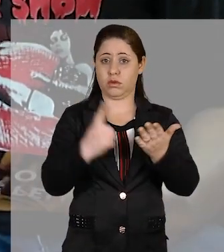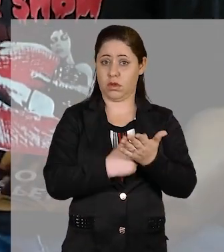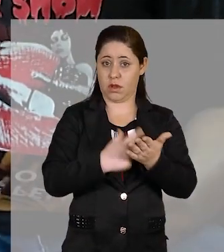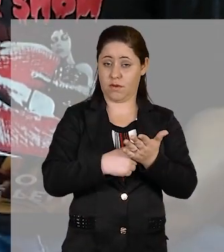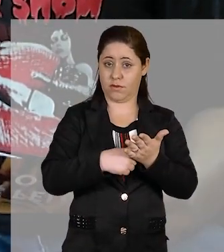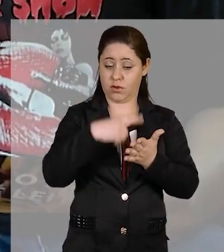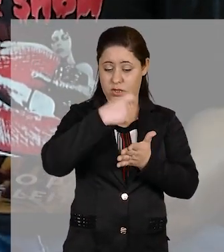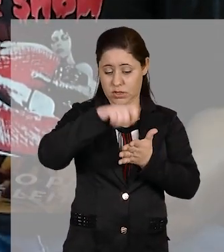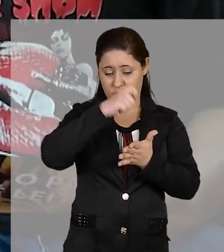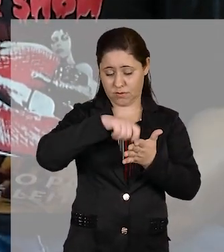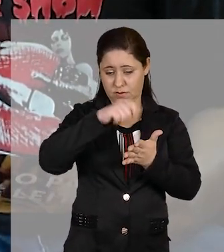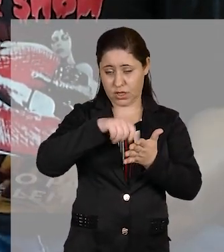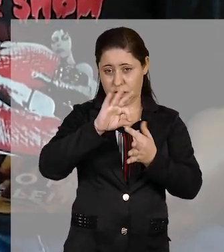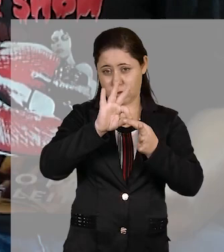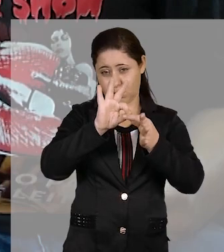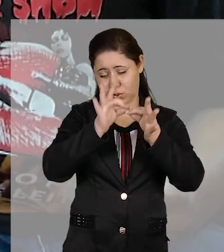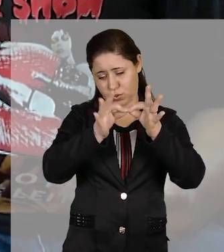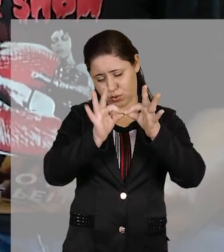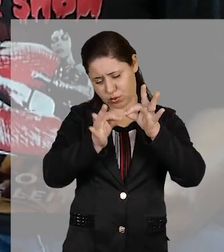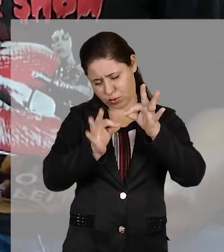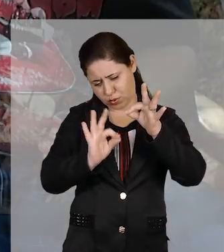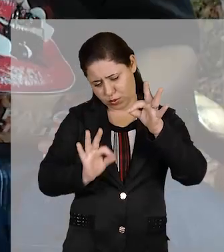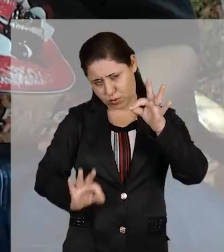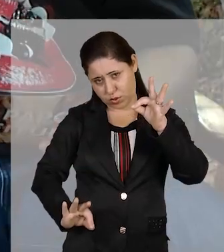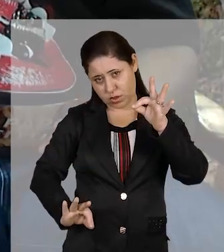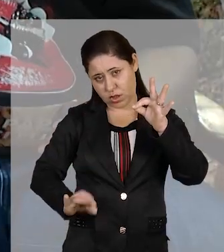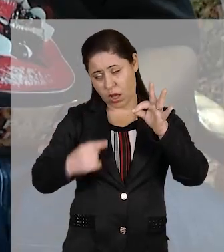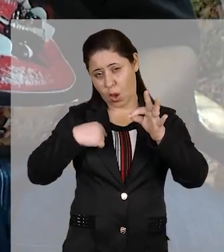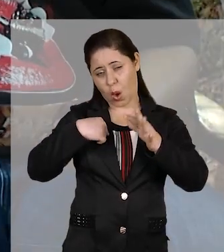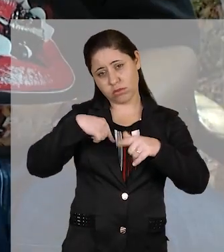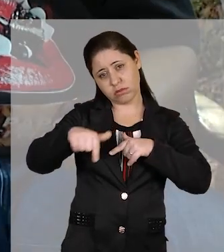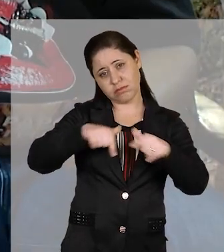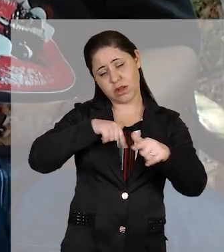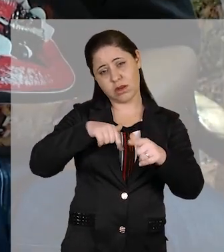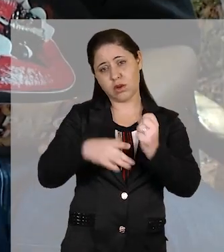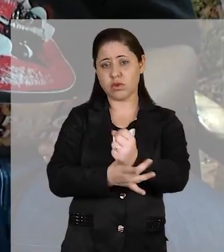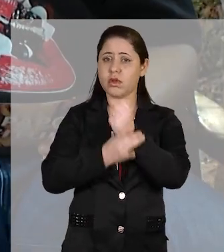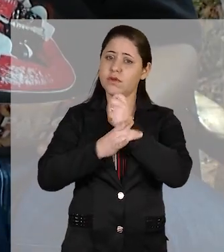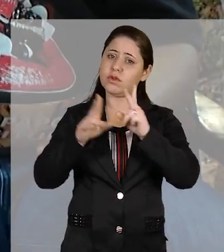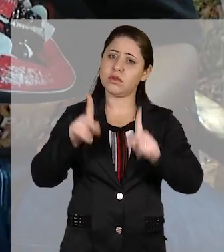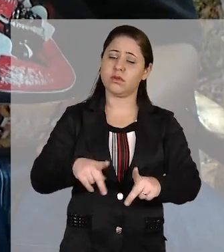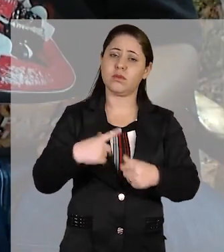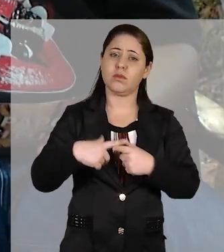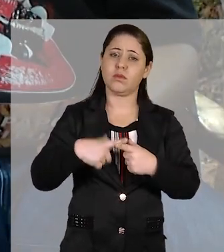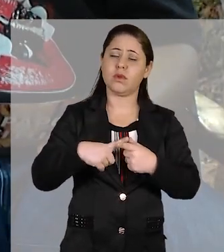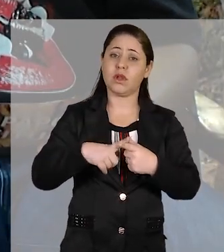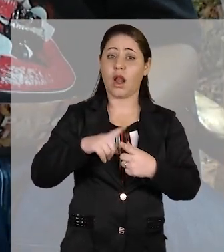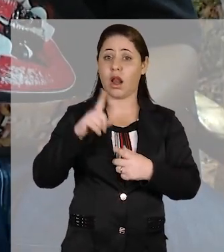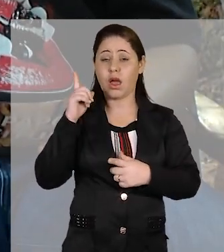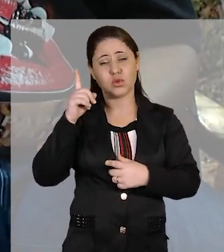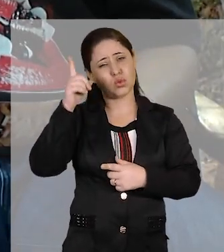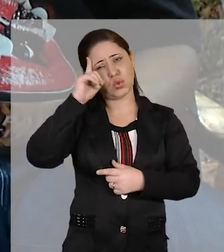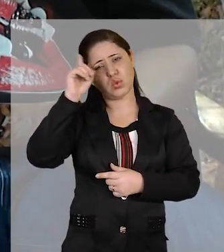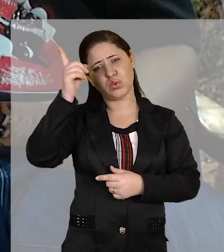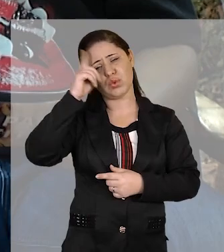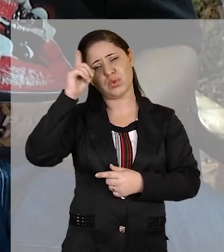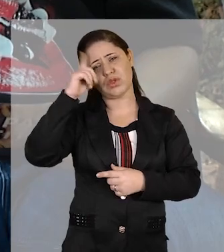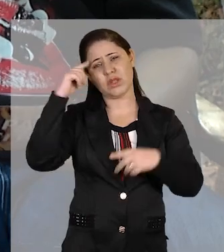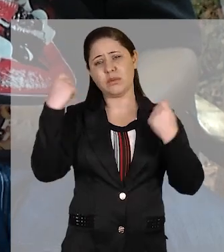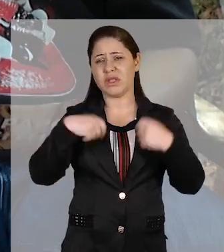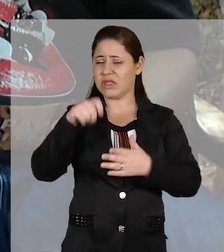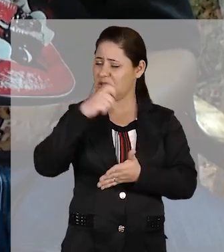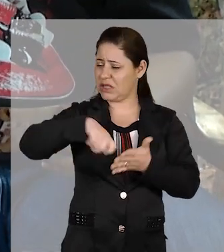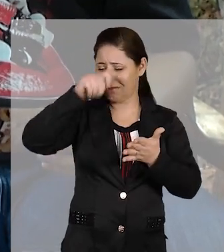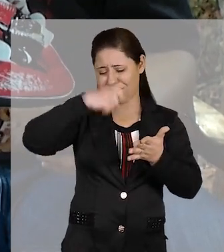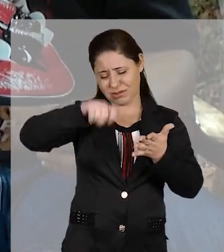eu escrevi ao longo de todo esse tempo que eu estava trabalhando na Defensoria. Isso porque lá, todos os dias, eu tinha que